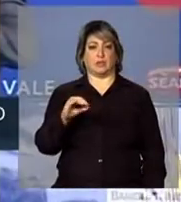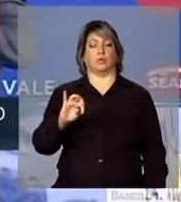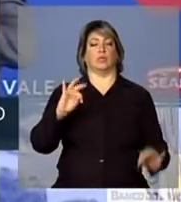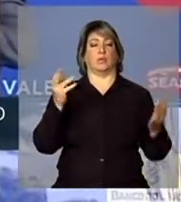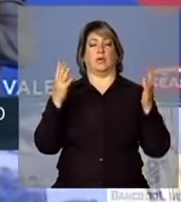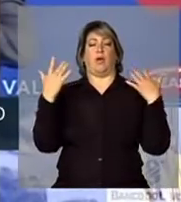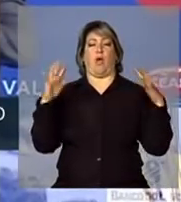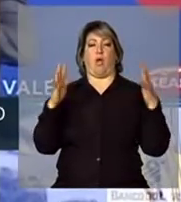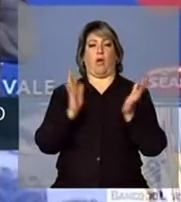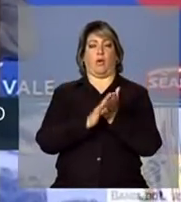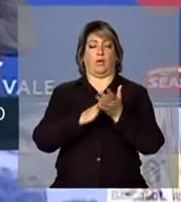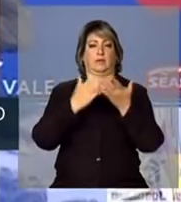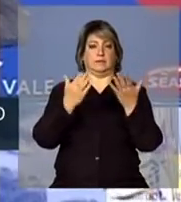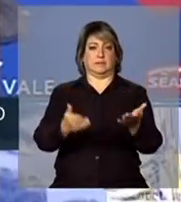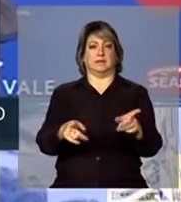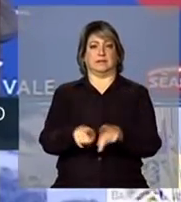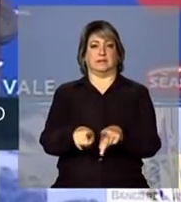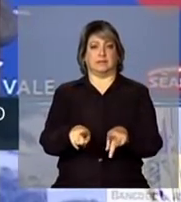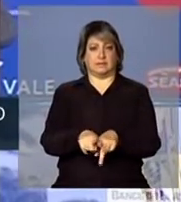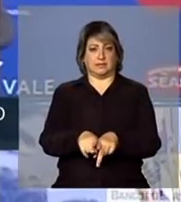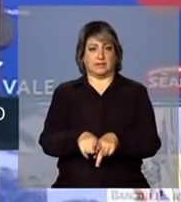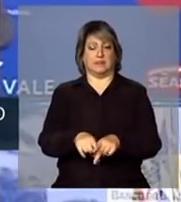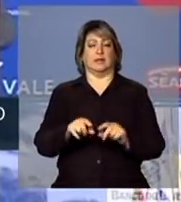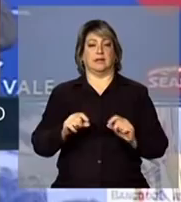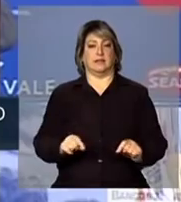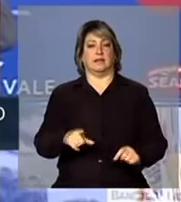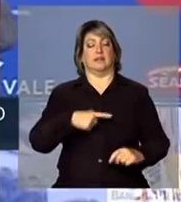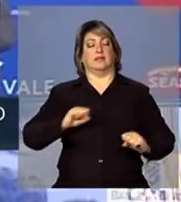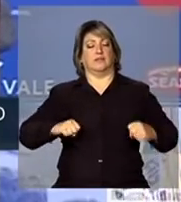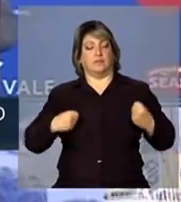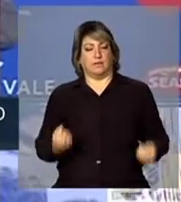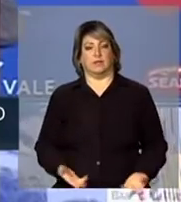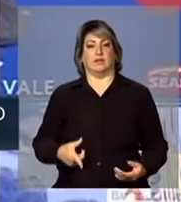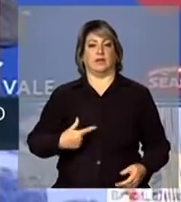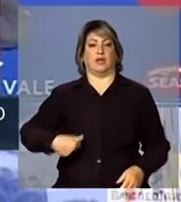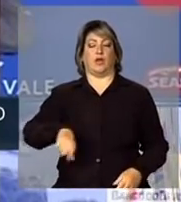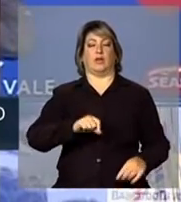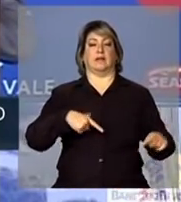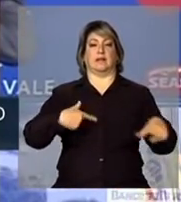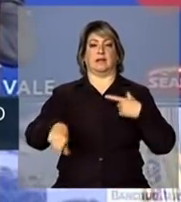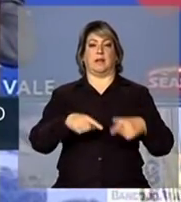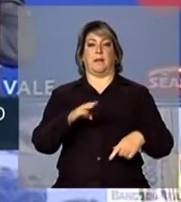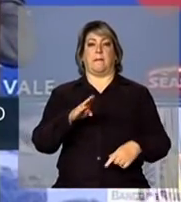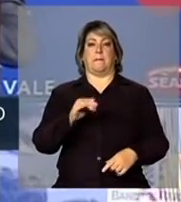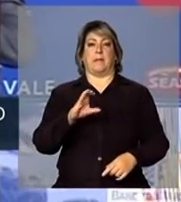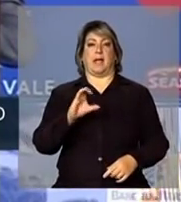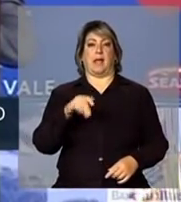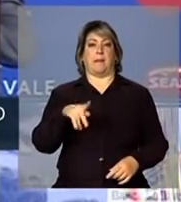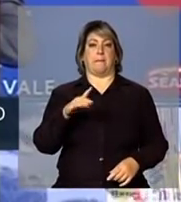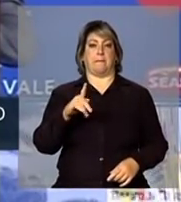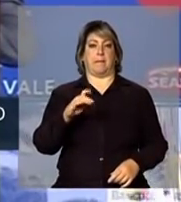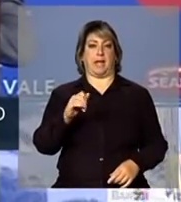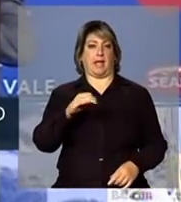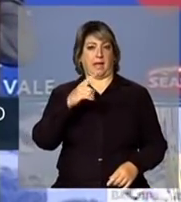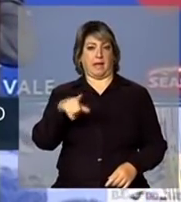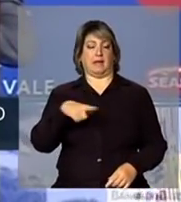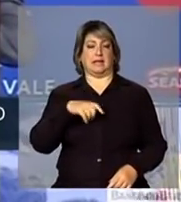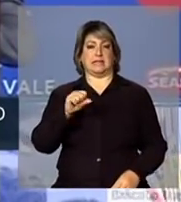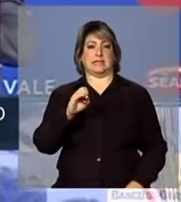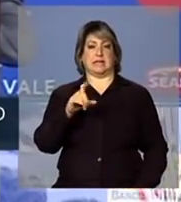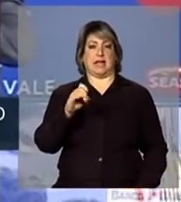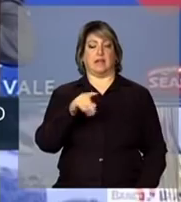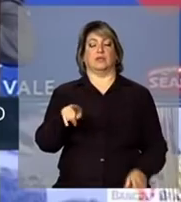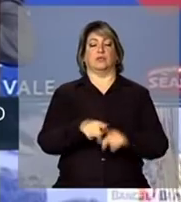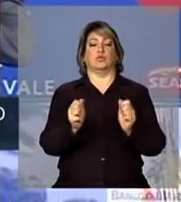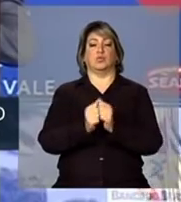de todos os presentes pela dedicação que teve a nossa seleção bicampeã, e tenho certeza que sua presença aqui, ao lado do